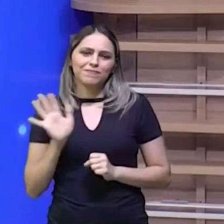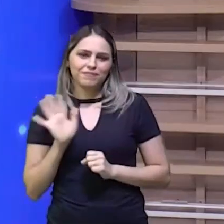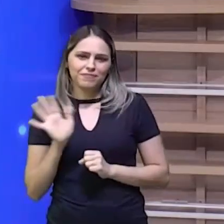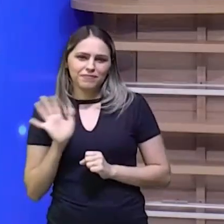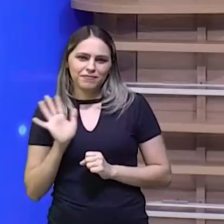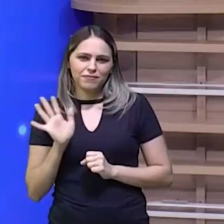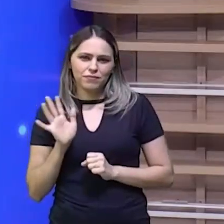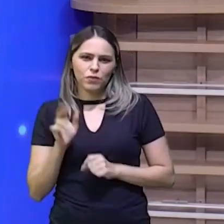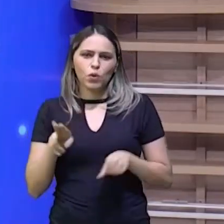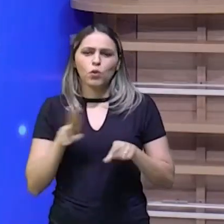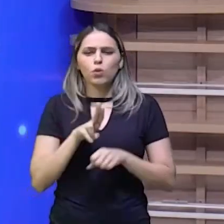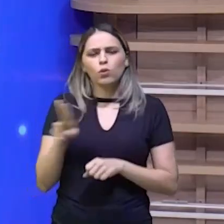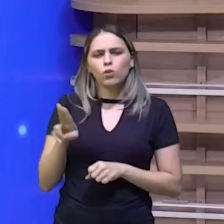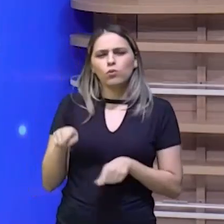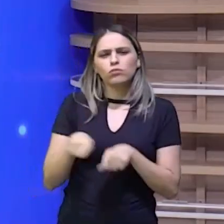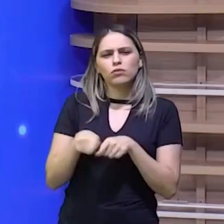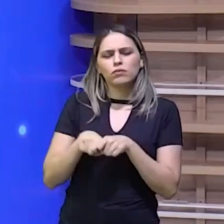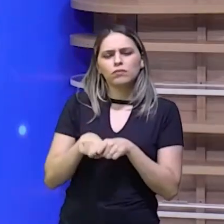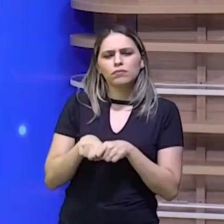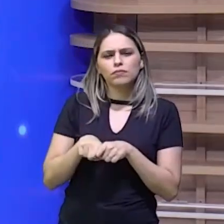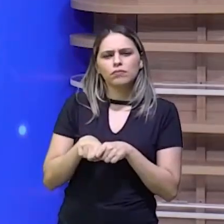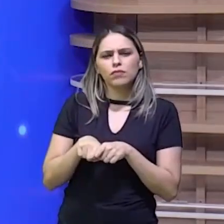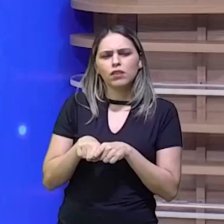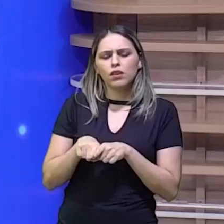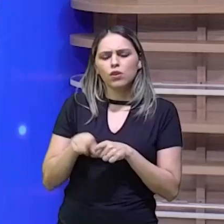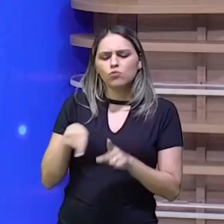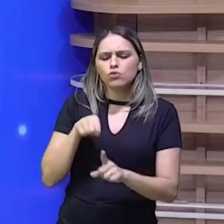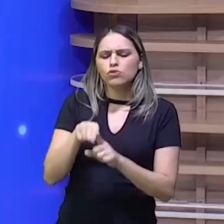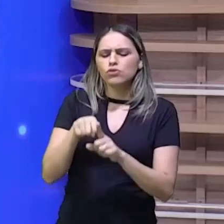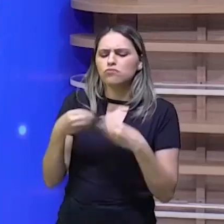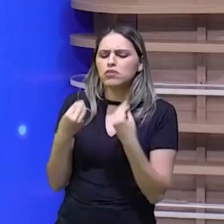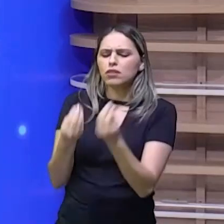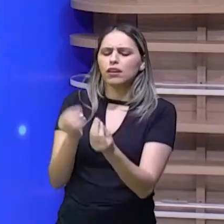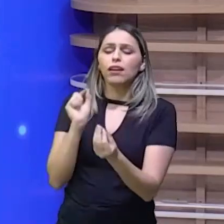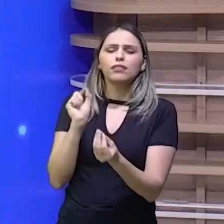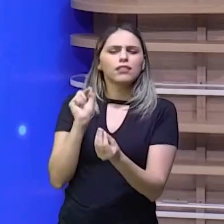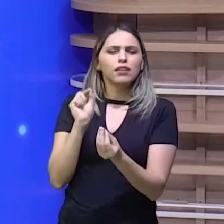despedida e um nome. Para quem vocês querem escrever essa